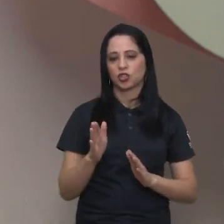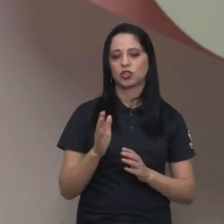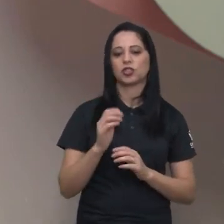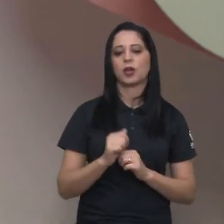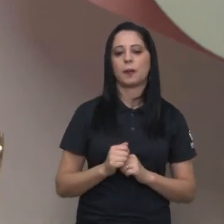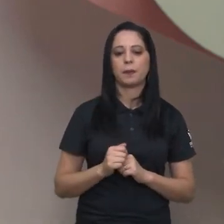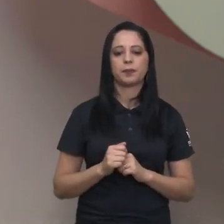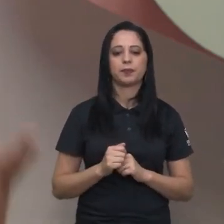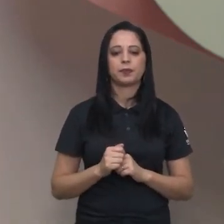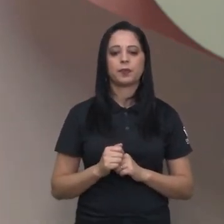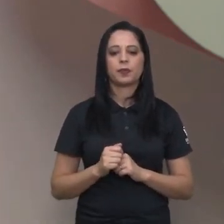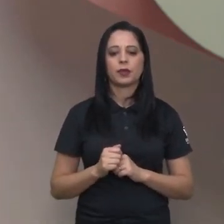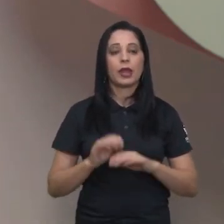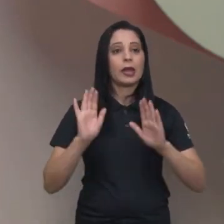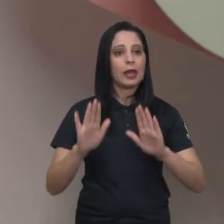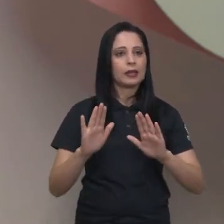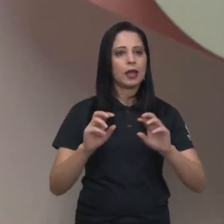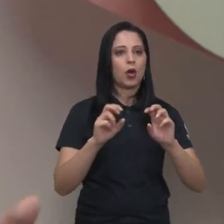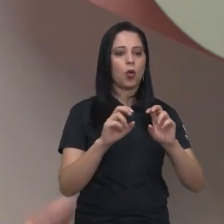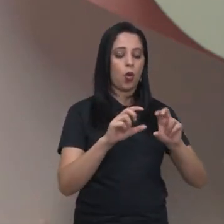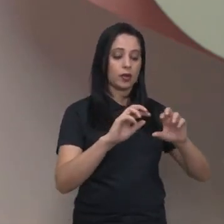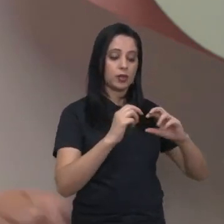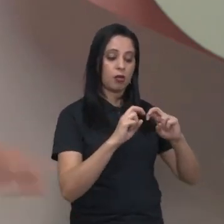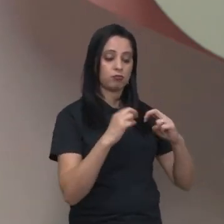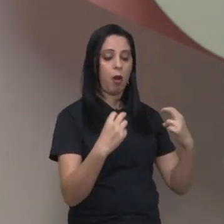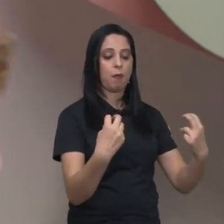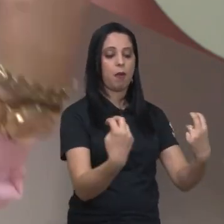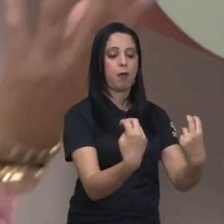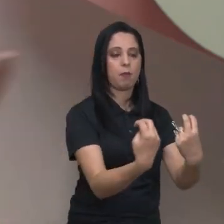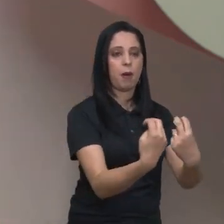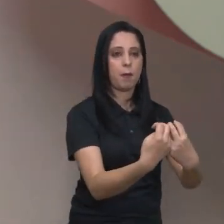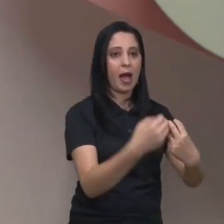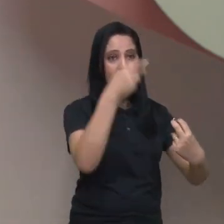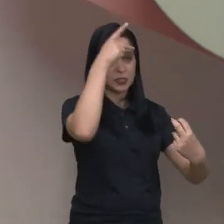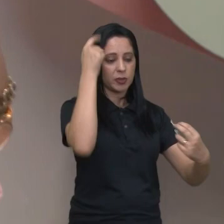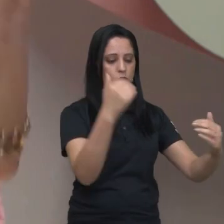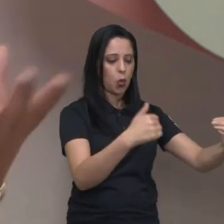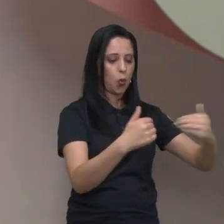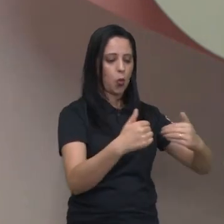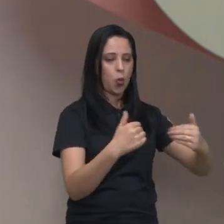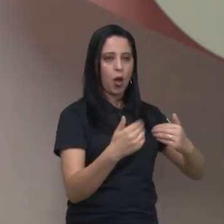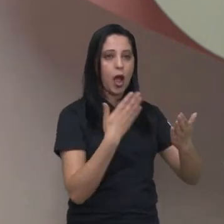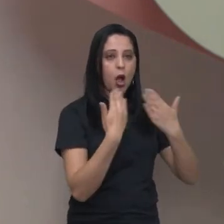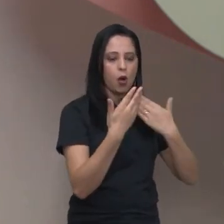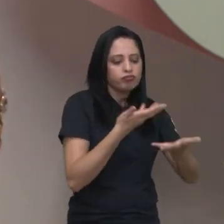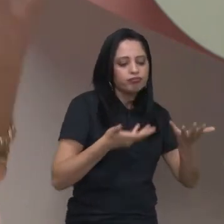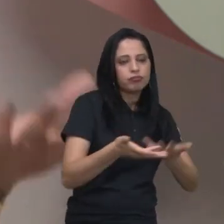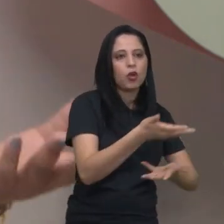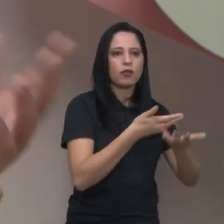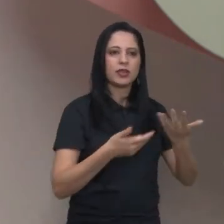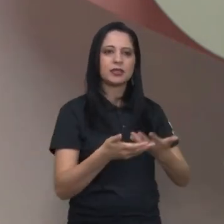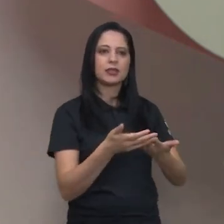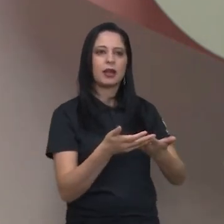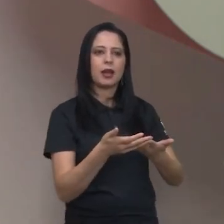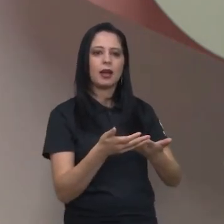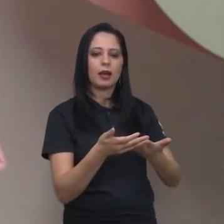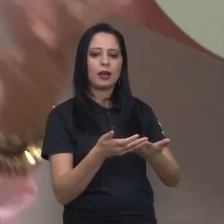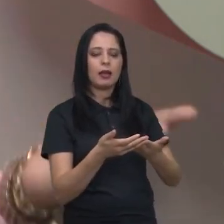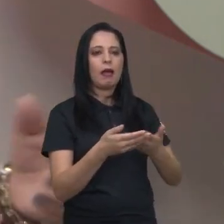excesso. E agora, essas rodas de conversa que vocês realizam com a população em geral para orientar sobre as punk,